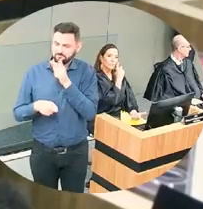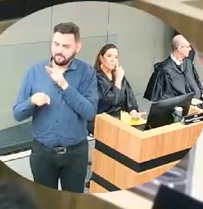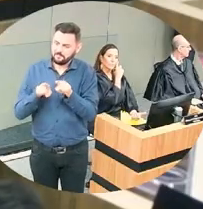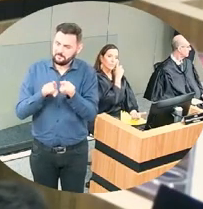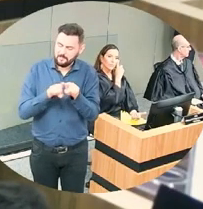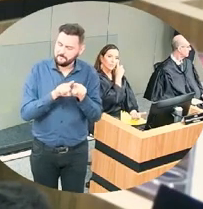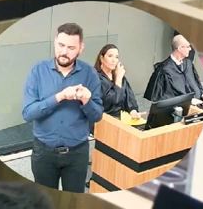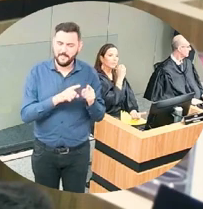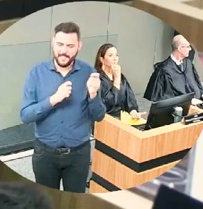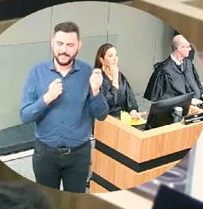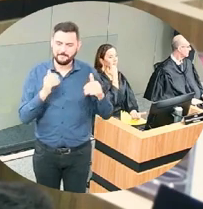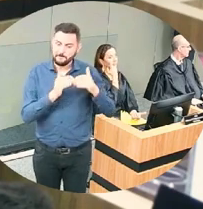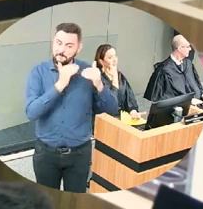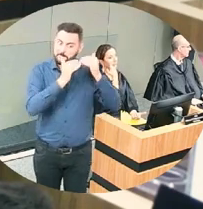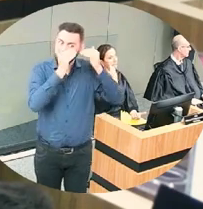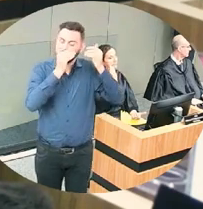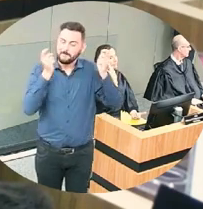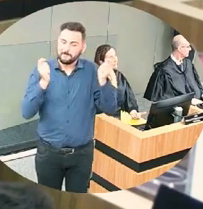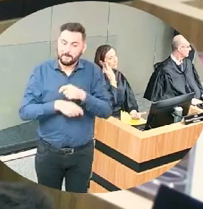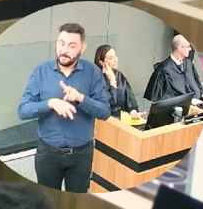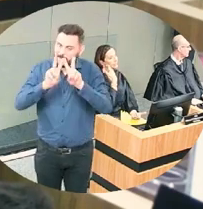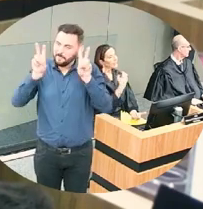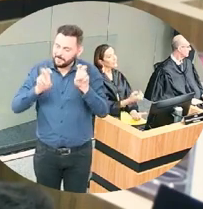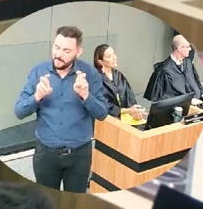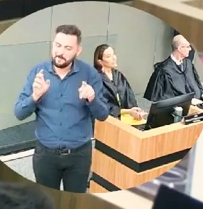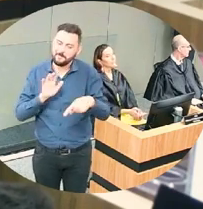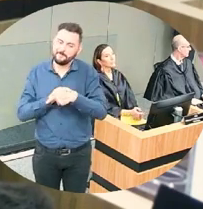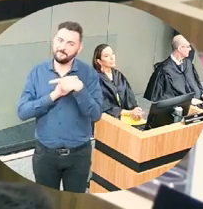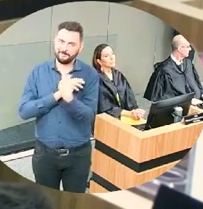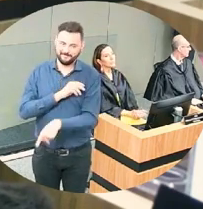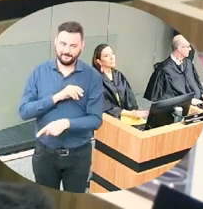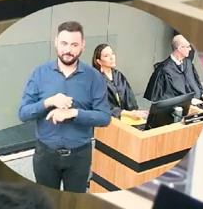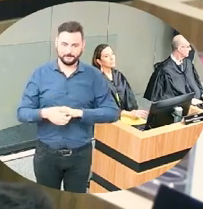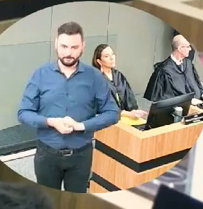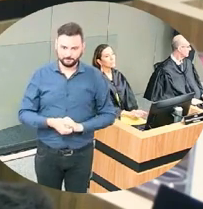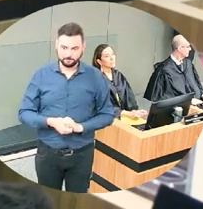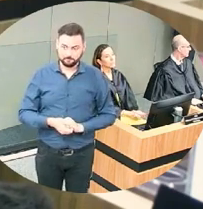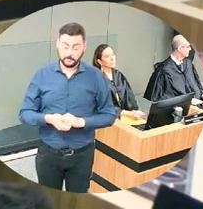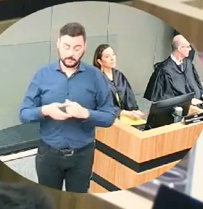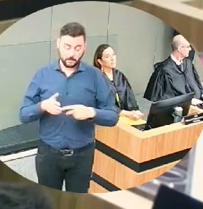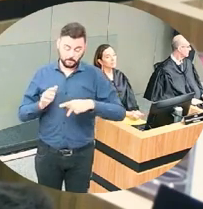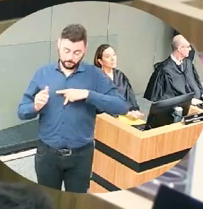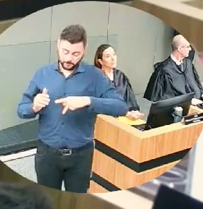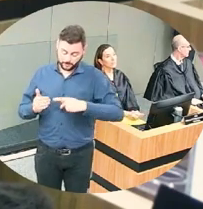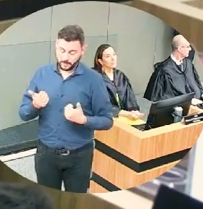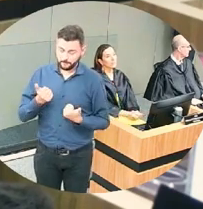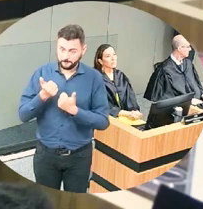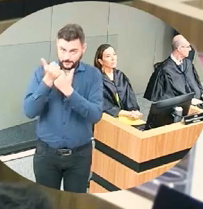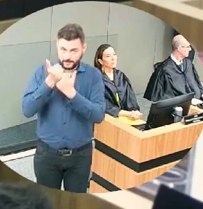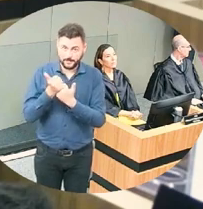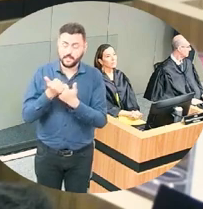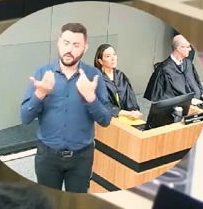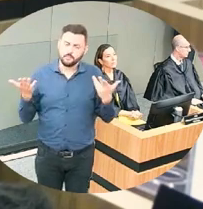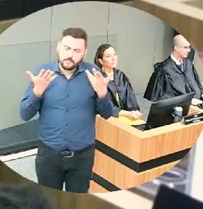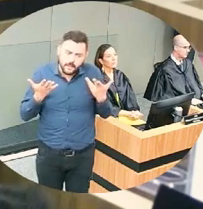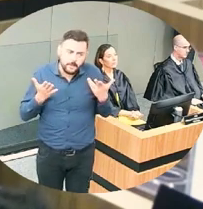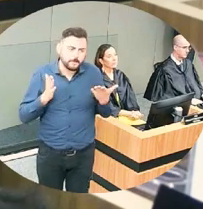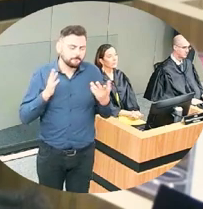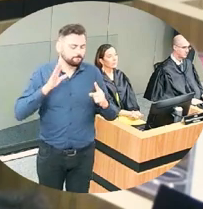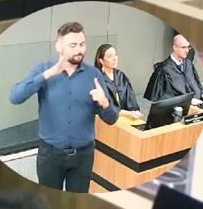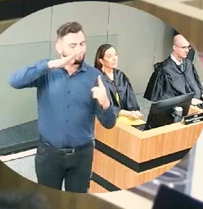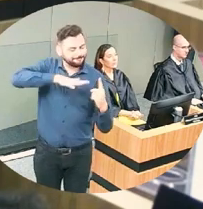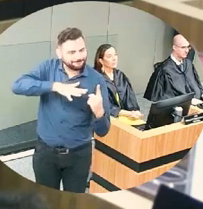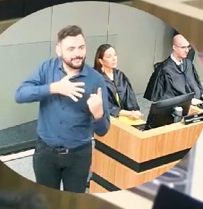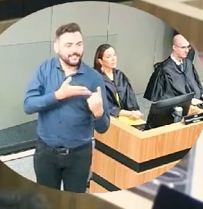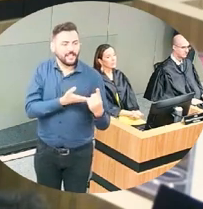esse é essa que é o tema na vice-presidência eu quero aqui fazer minha homenagem ao Desembargador